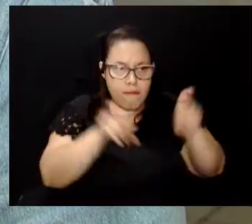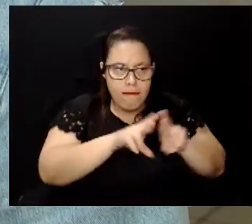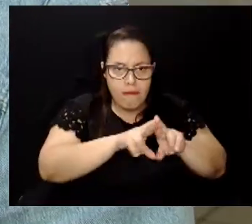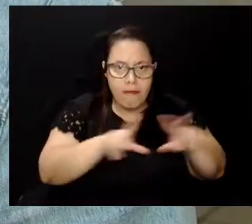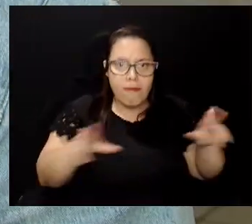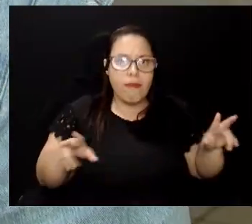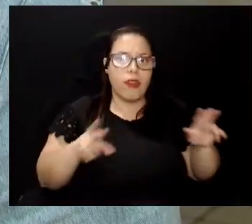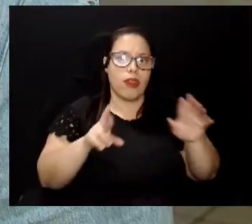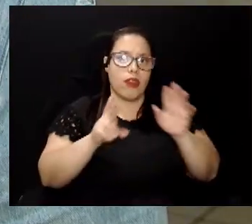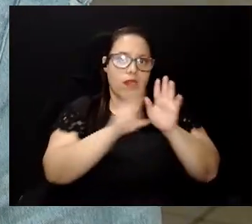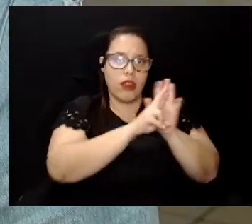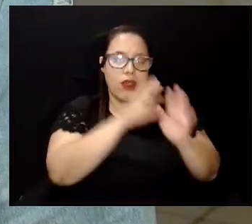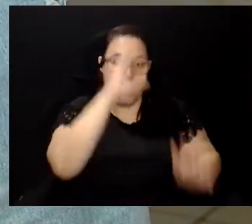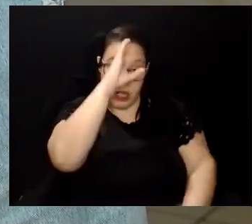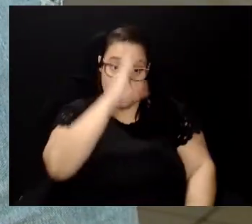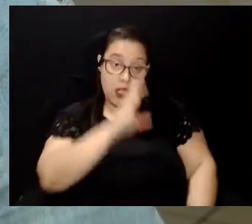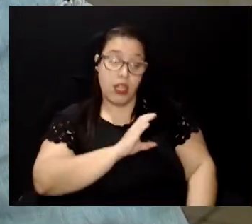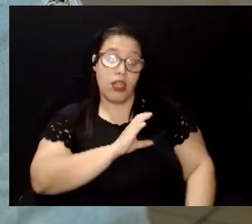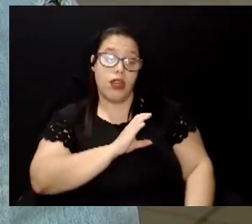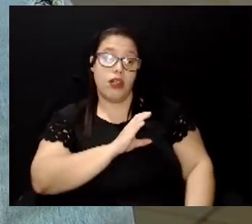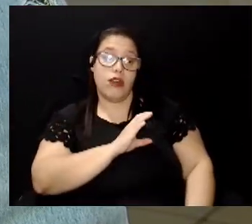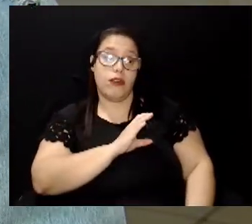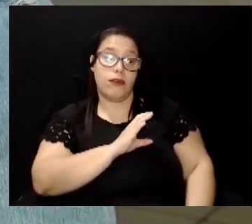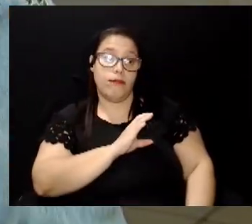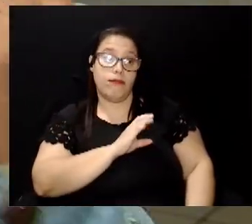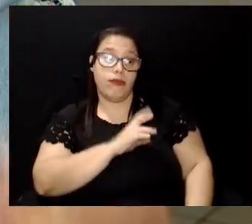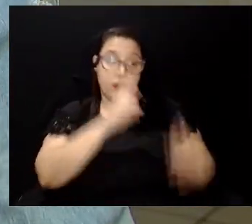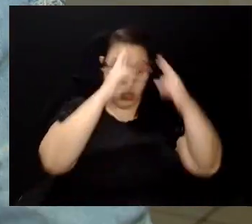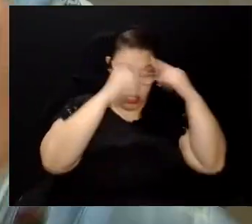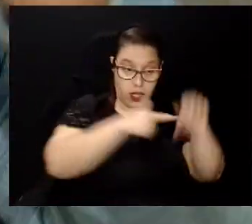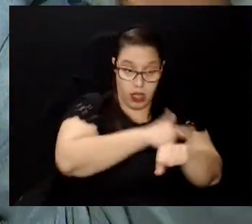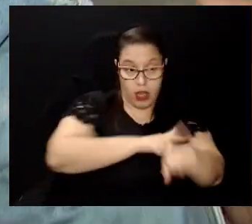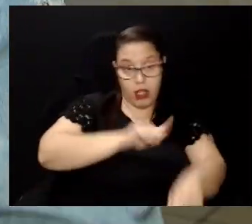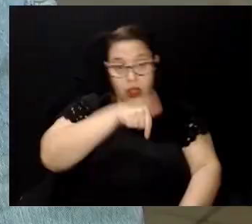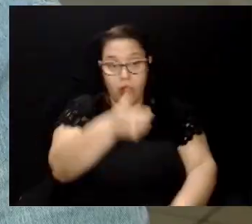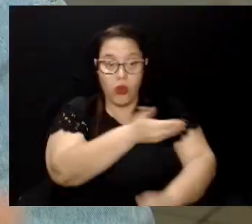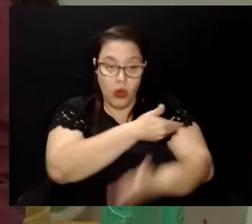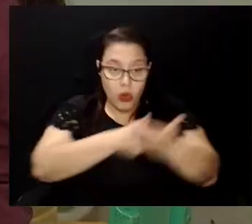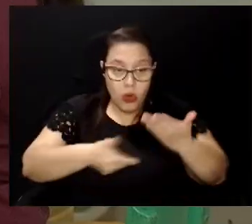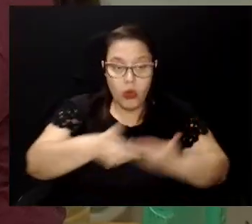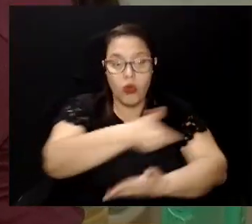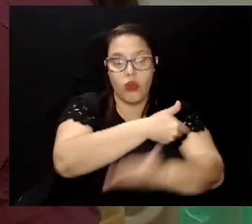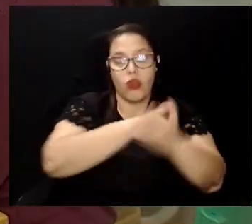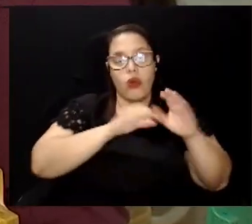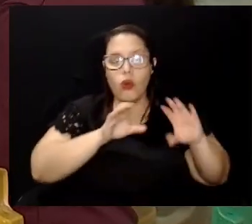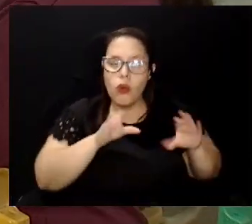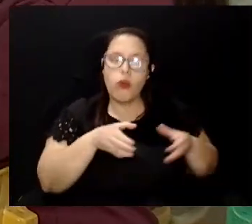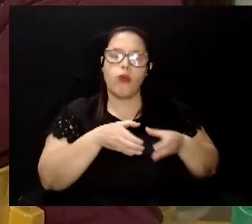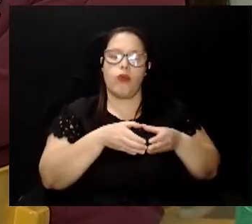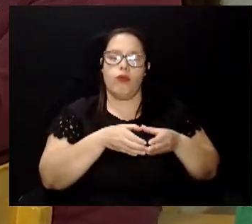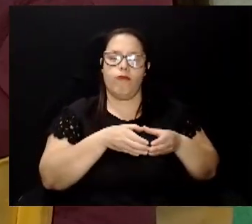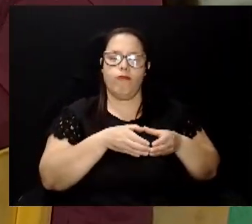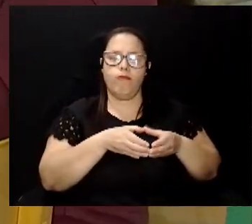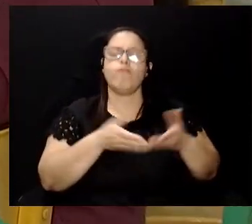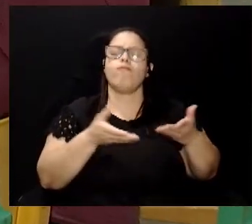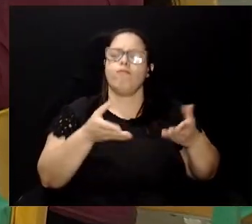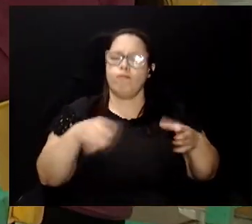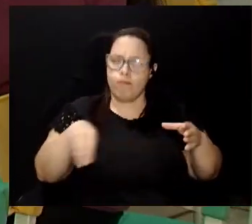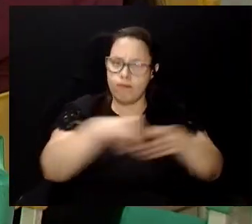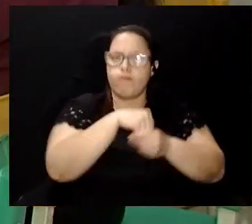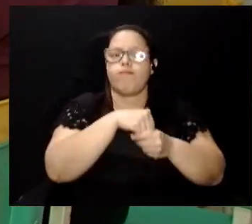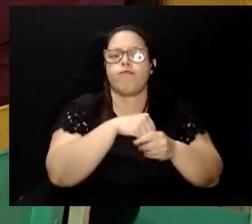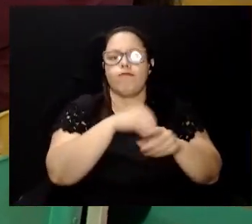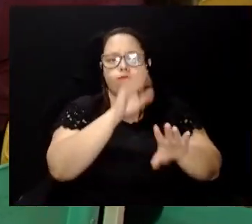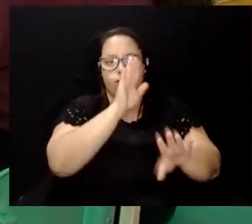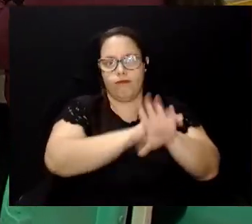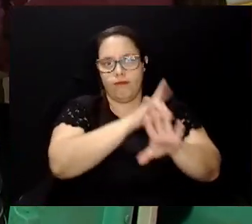temáticas referentes à cidadania, respeito ao próximo, convivência com a comunidade, né? E dentro